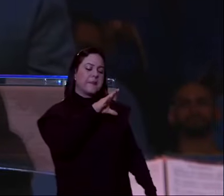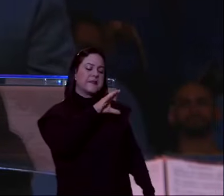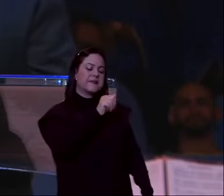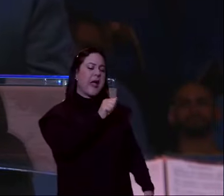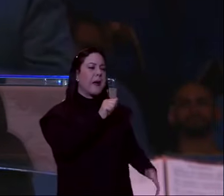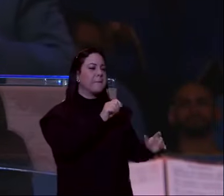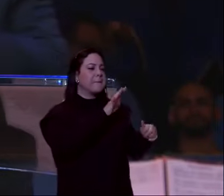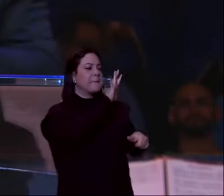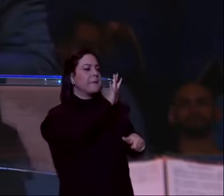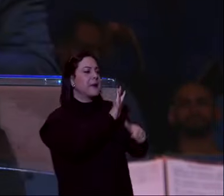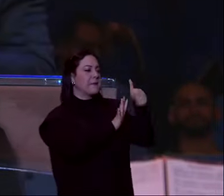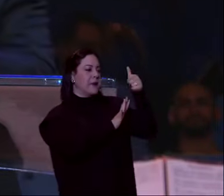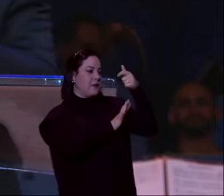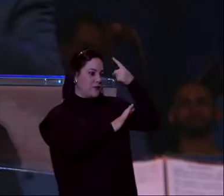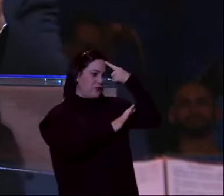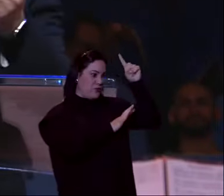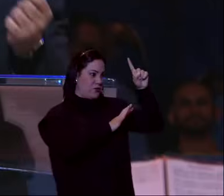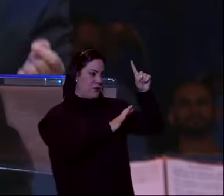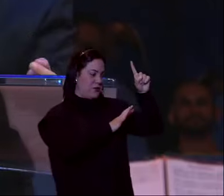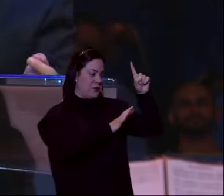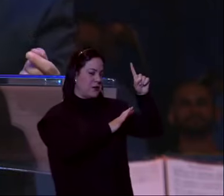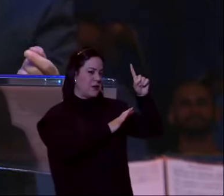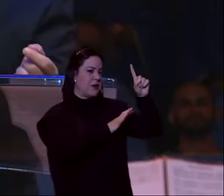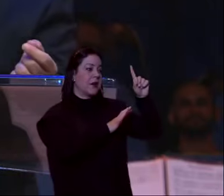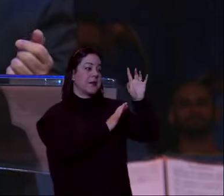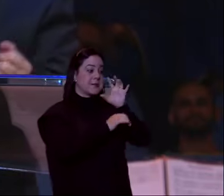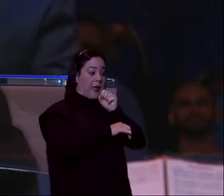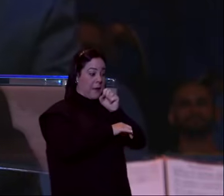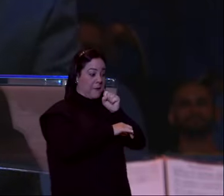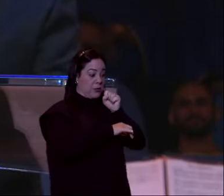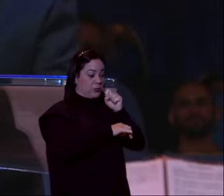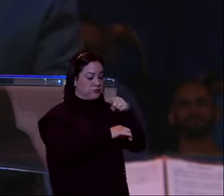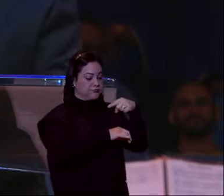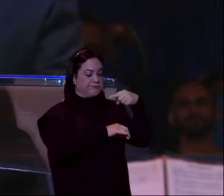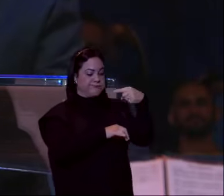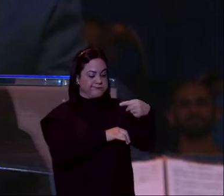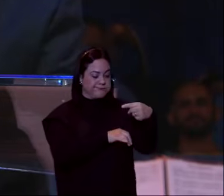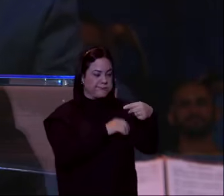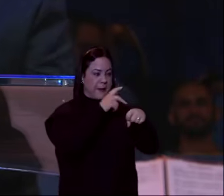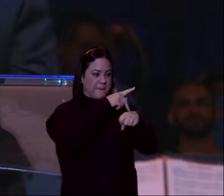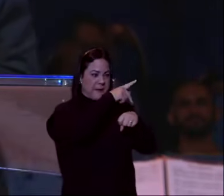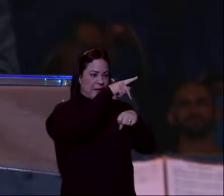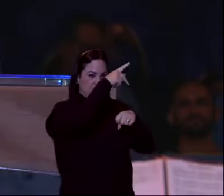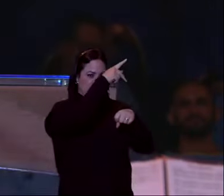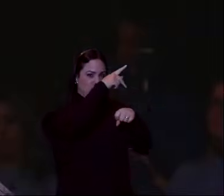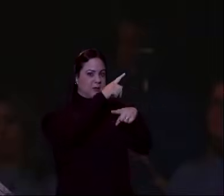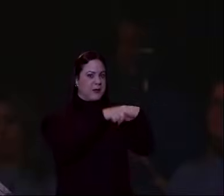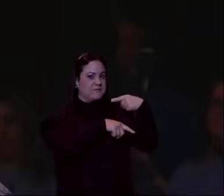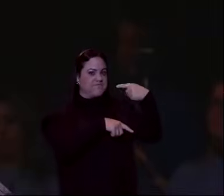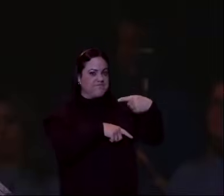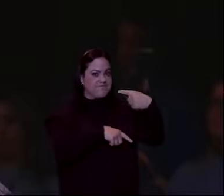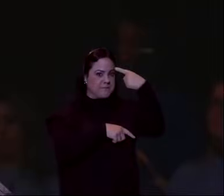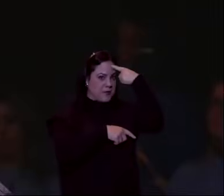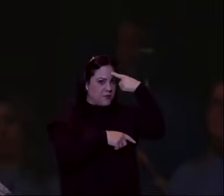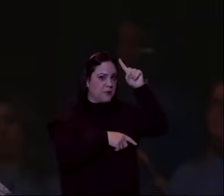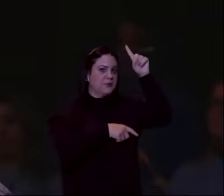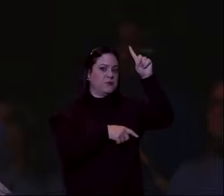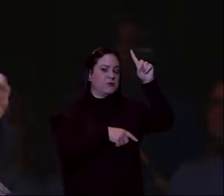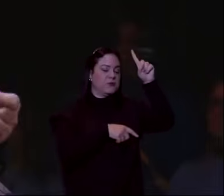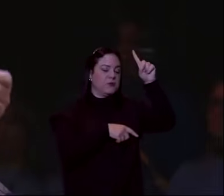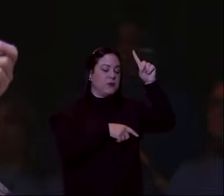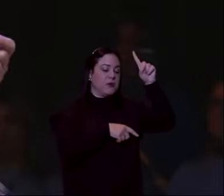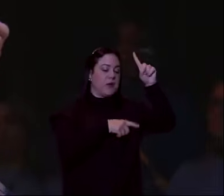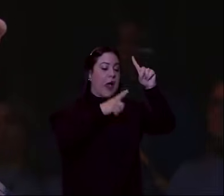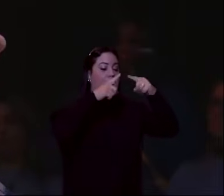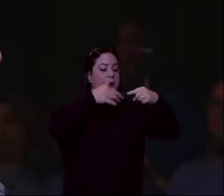era o primeiro dia depois do sábado, não é? Da Páscoa. E aí então a gente vai ver que o primeiro